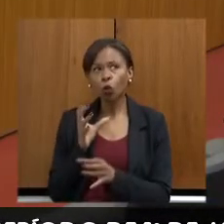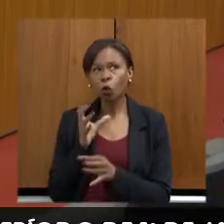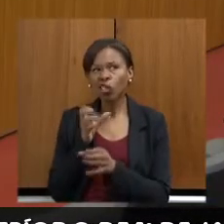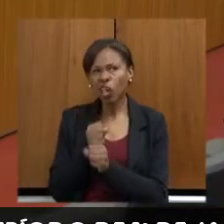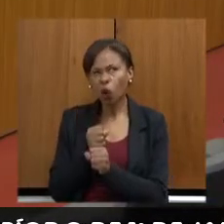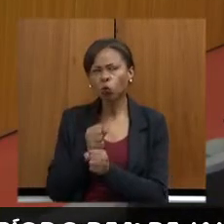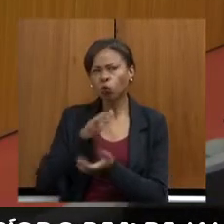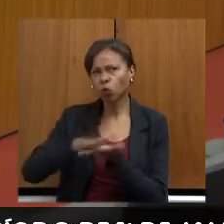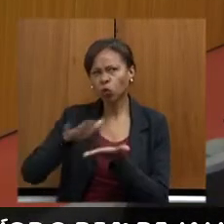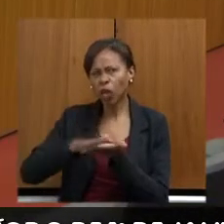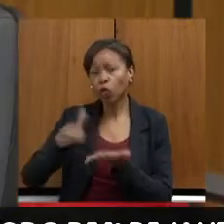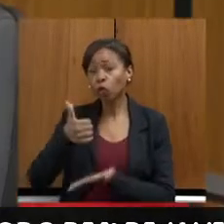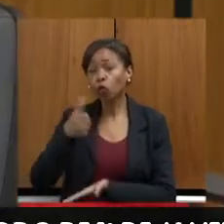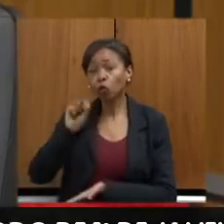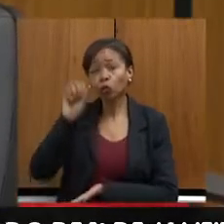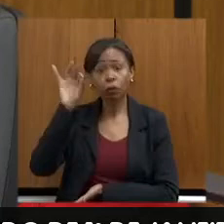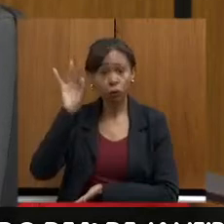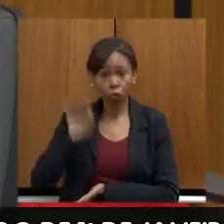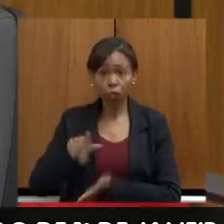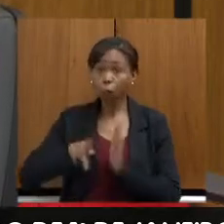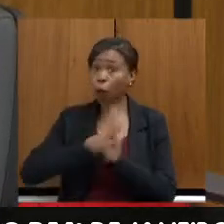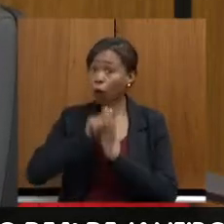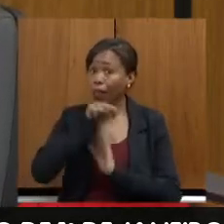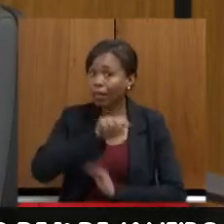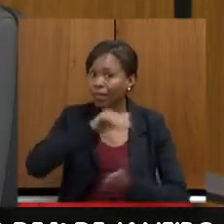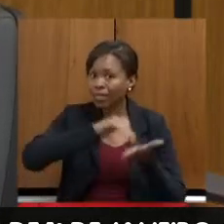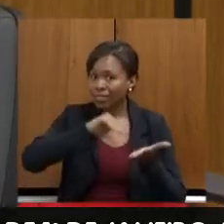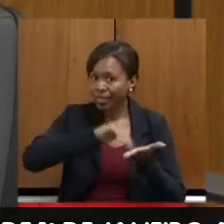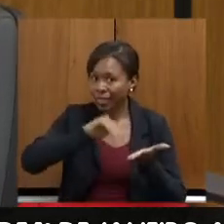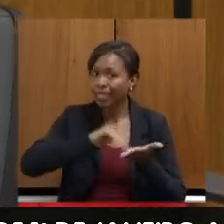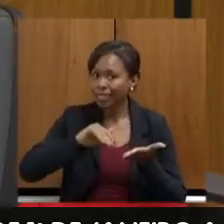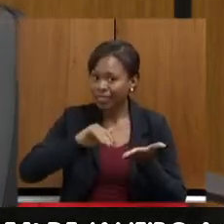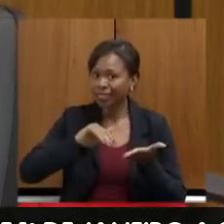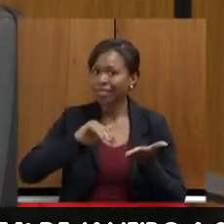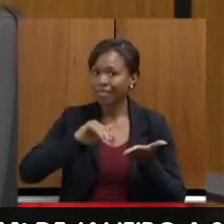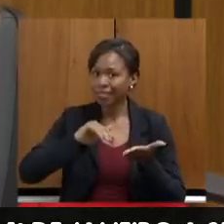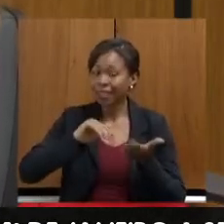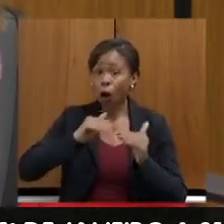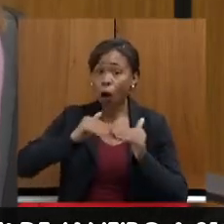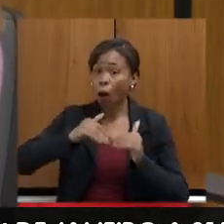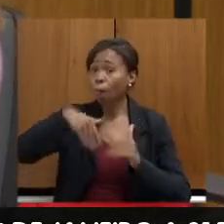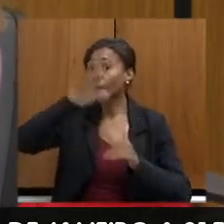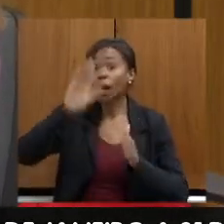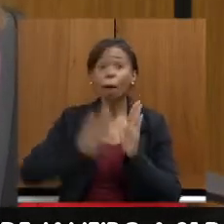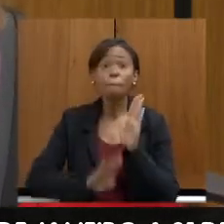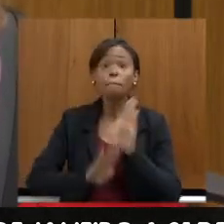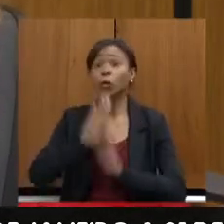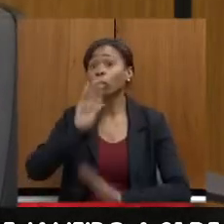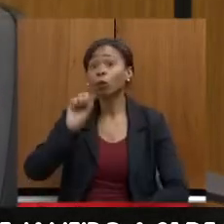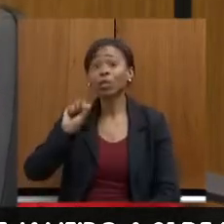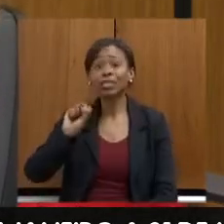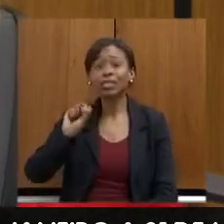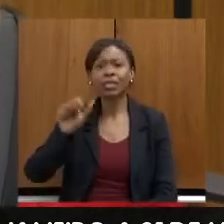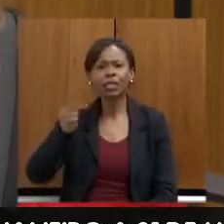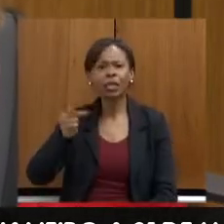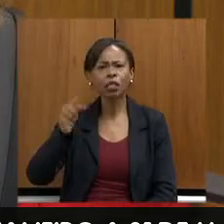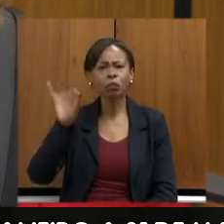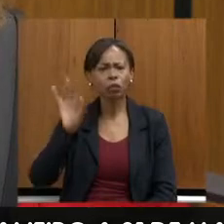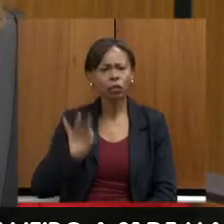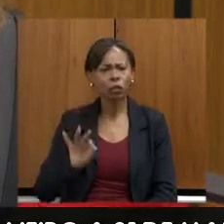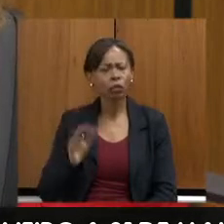liquidadas da secretaria link e para 87 por cento era uma dúvida